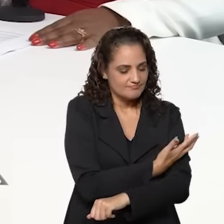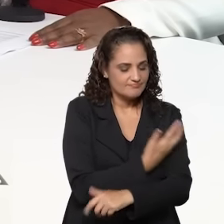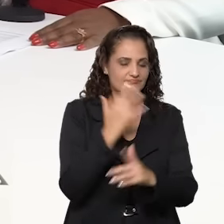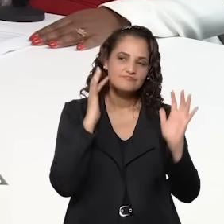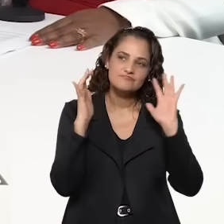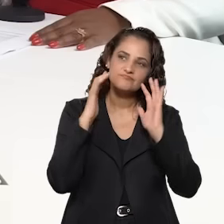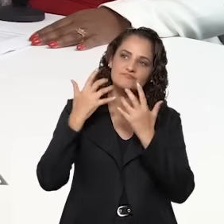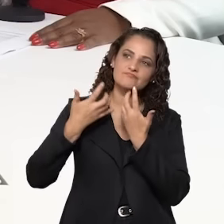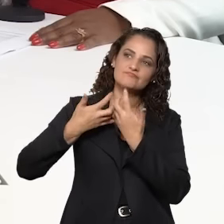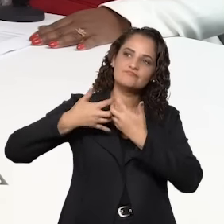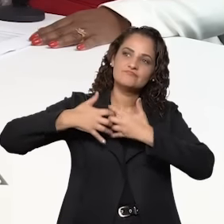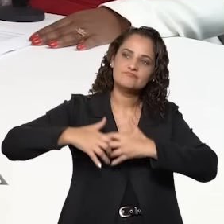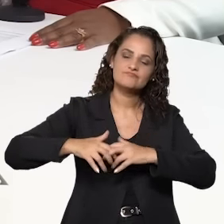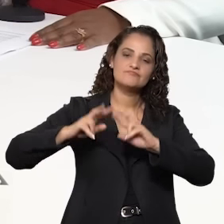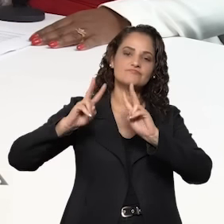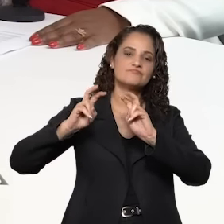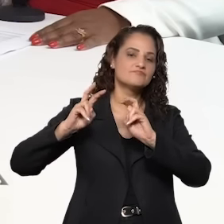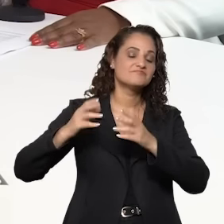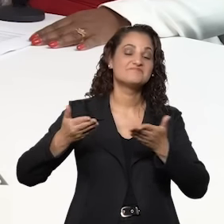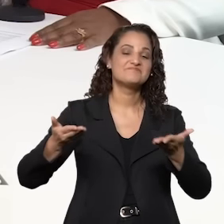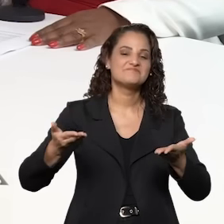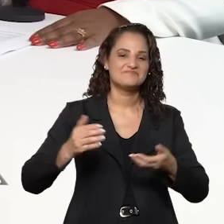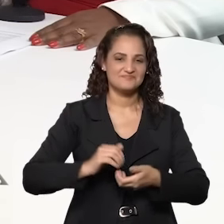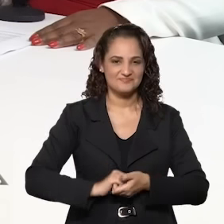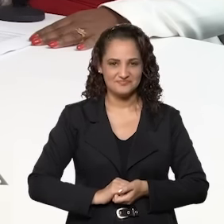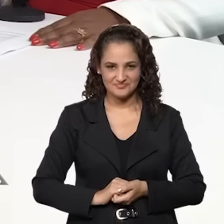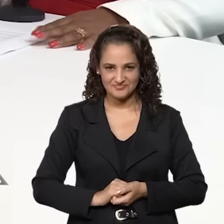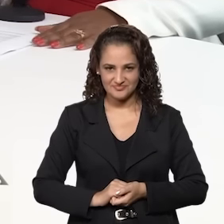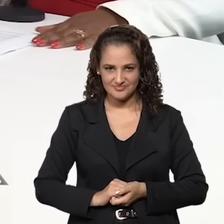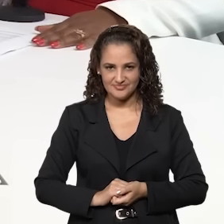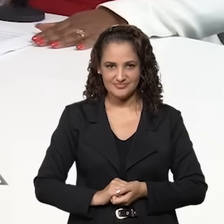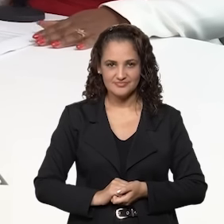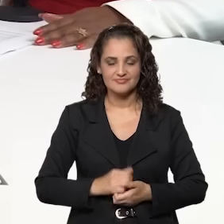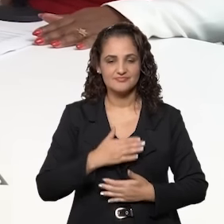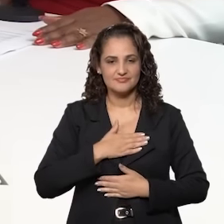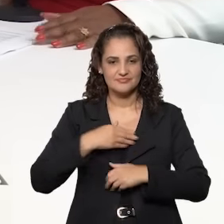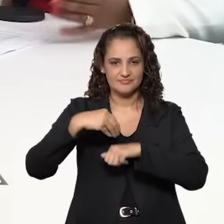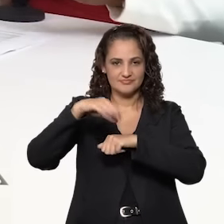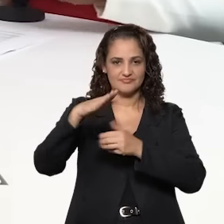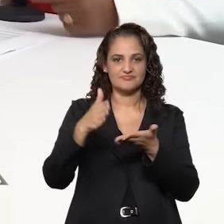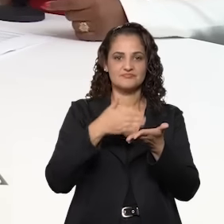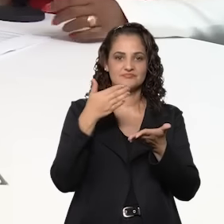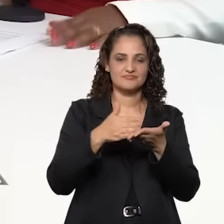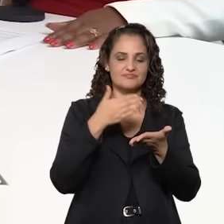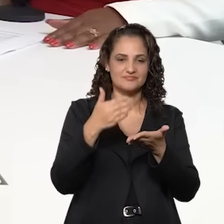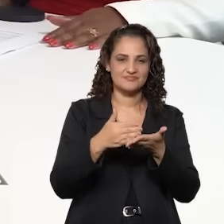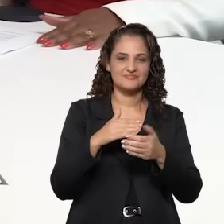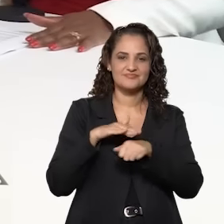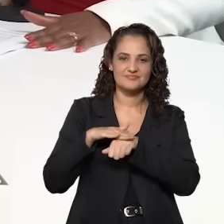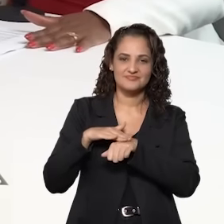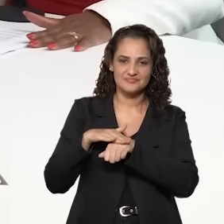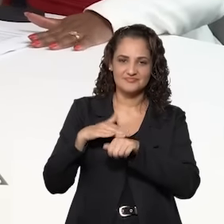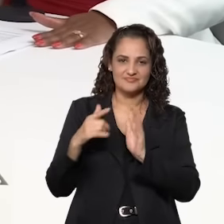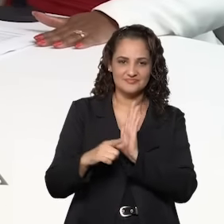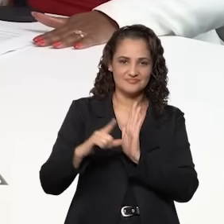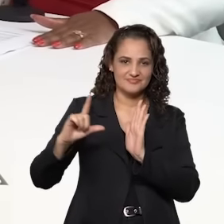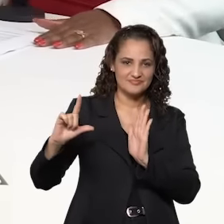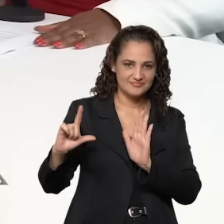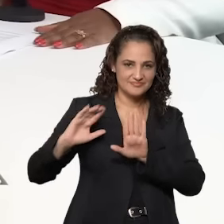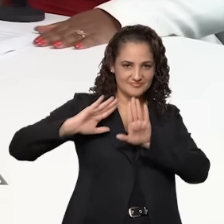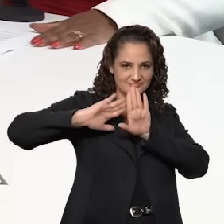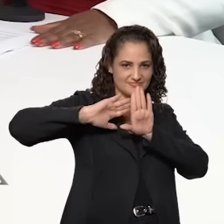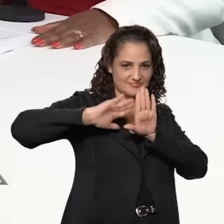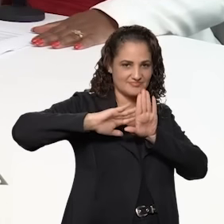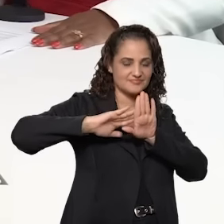reflexões relacionadas ao nosso tema E aí conta pra gente Ah a minha dica vai ser o livro que a gente estava conversando um pouquinho antes né